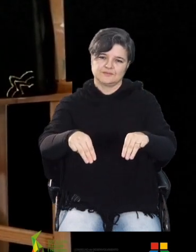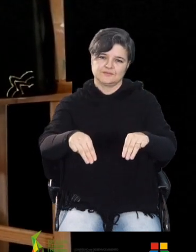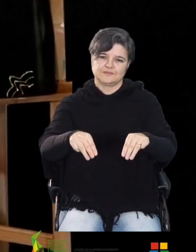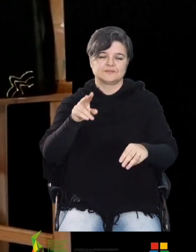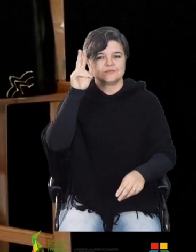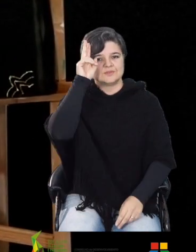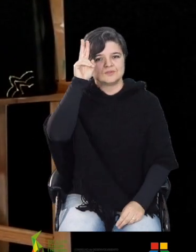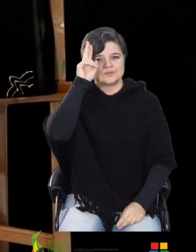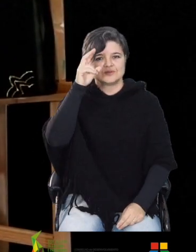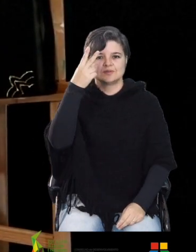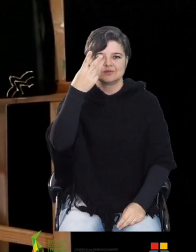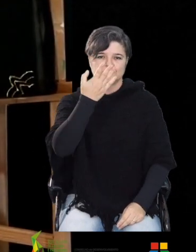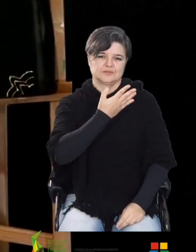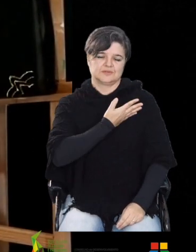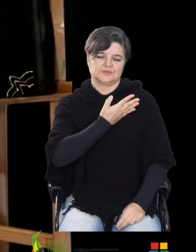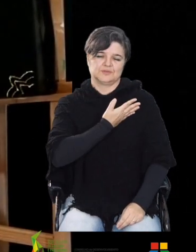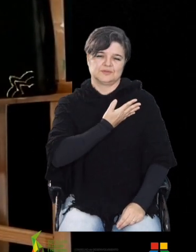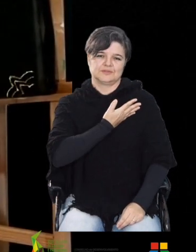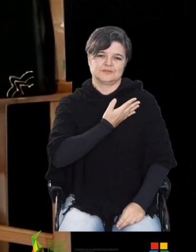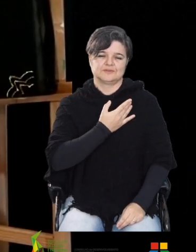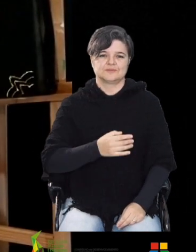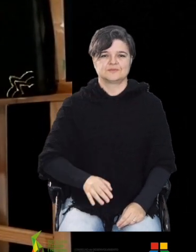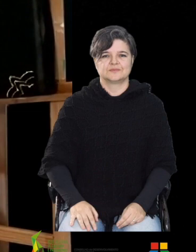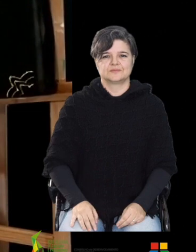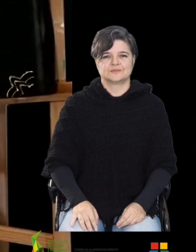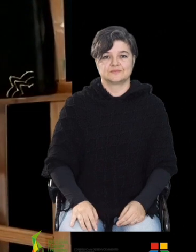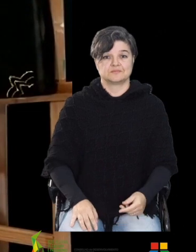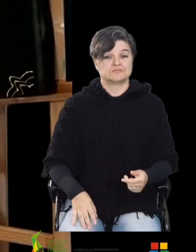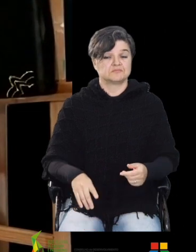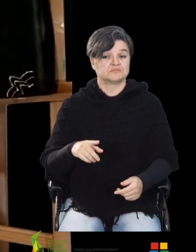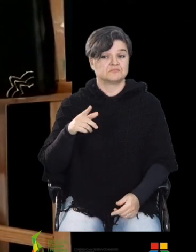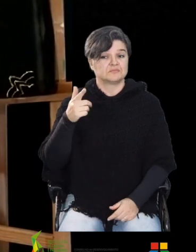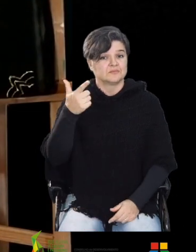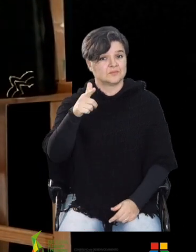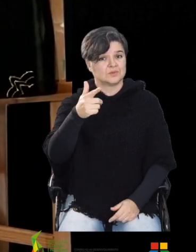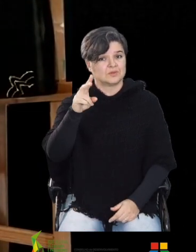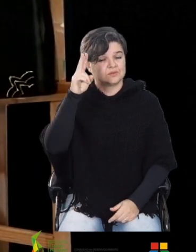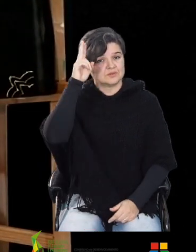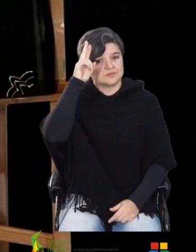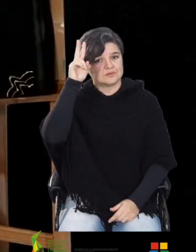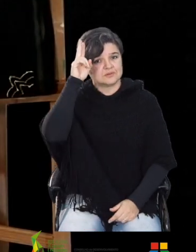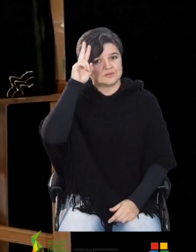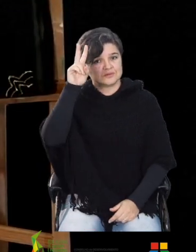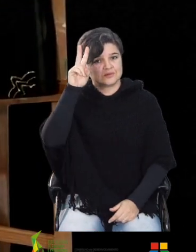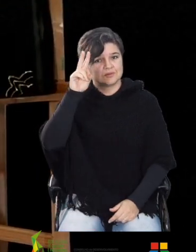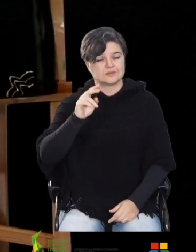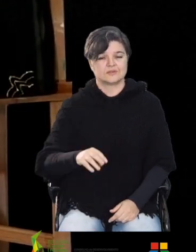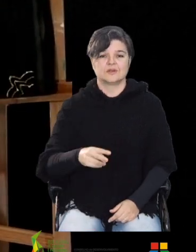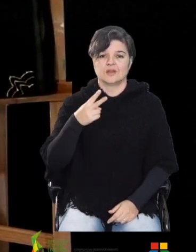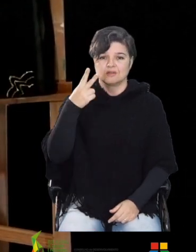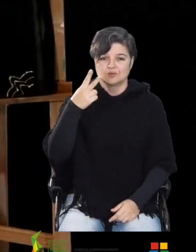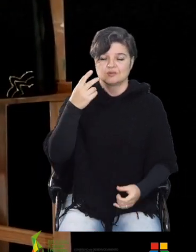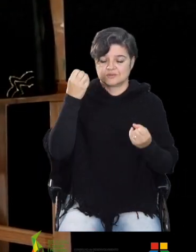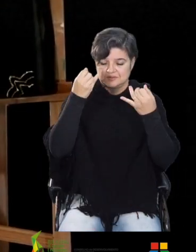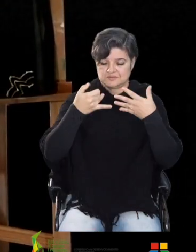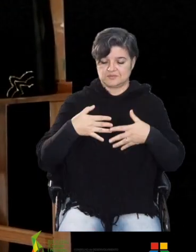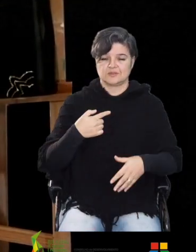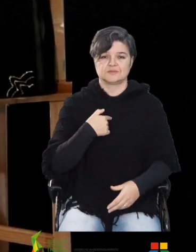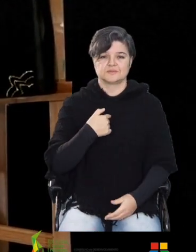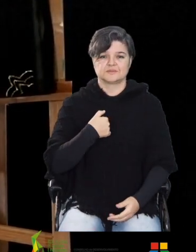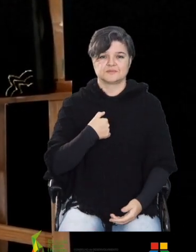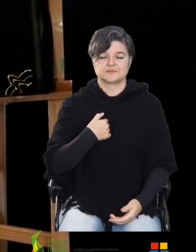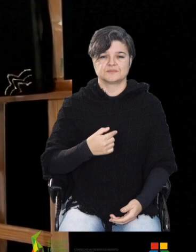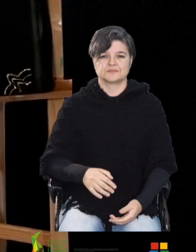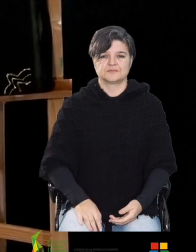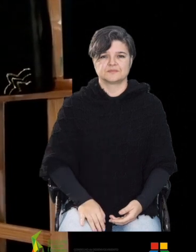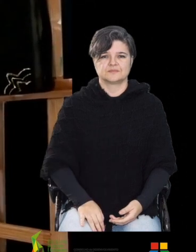aventura em uma delas elas me contaram aconteceu no